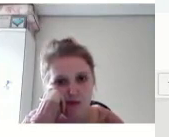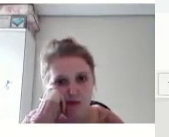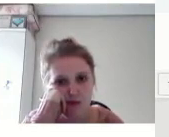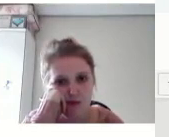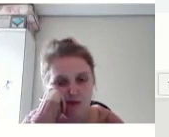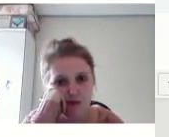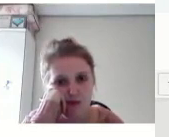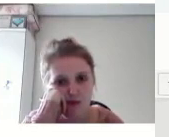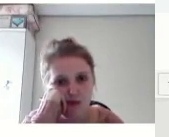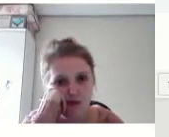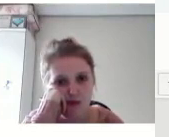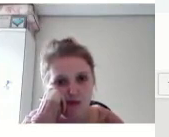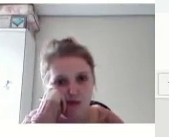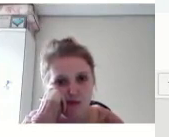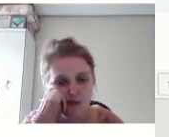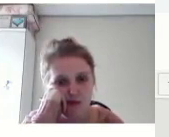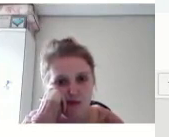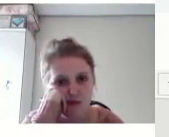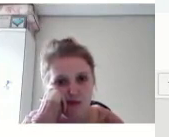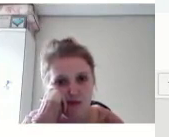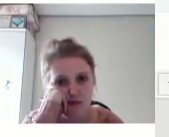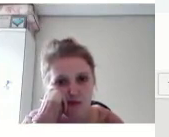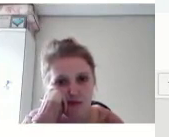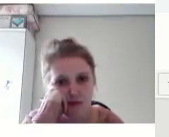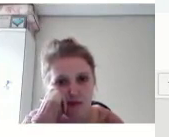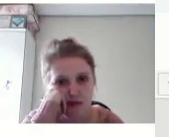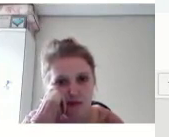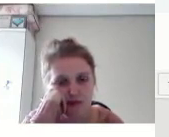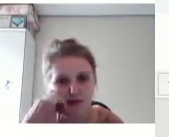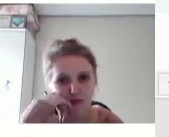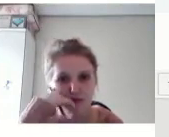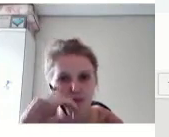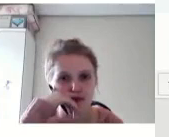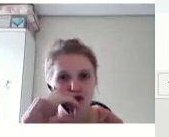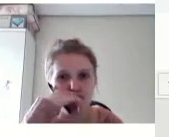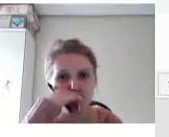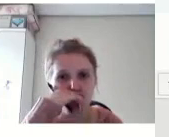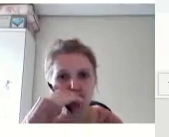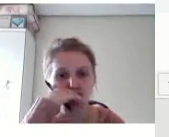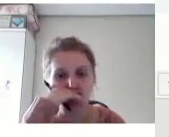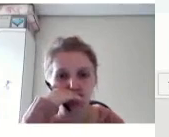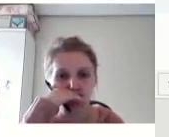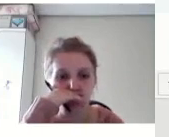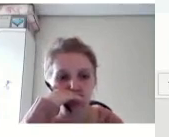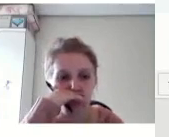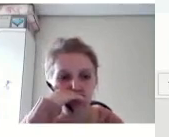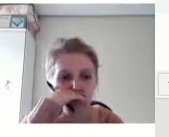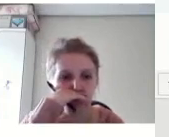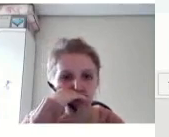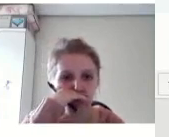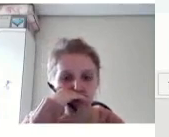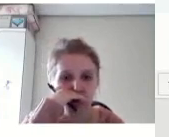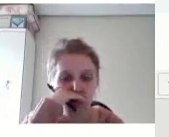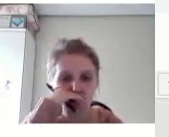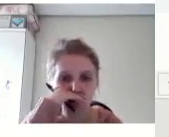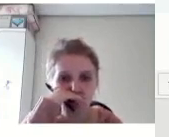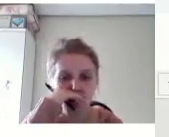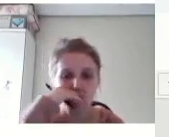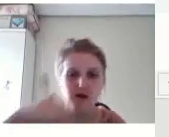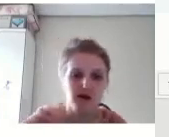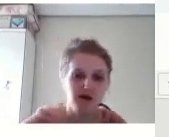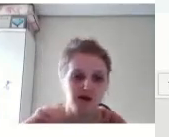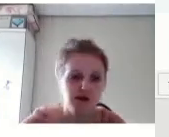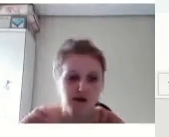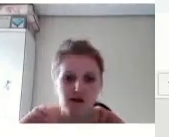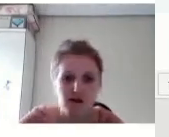quando a gente vai para mecânica quântica não relativística, ou mecânica quântica, né, a gente tem aquela leitura do clássico, a versão clássica para a